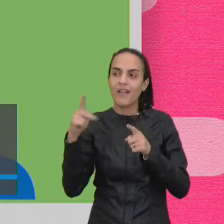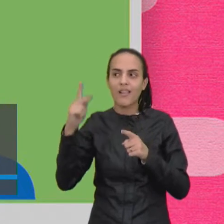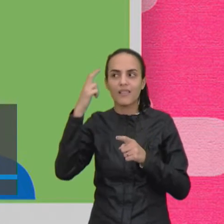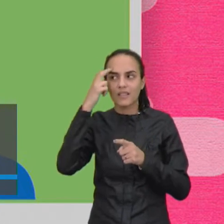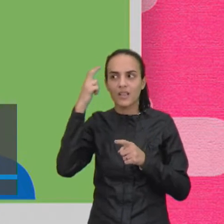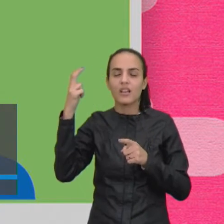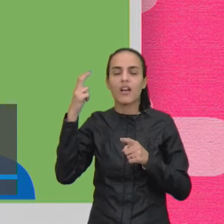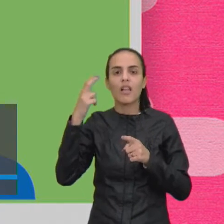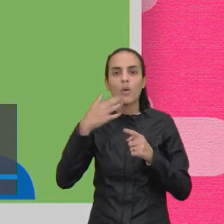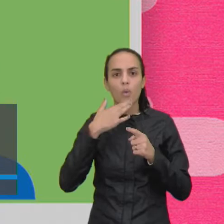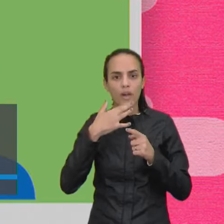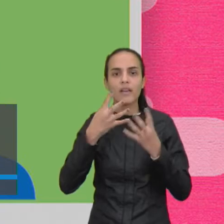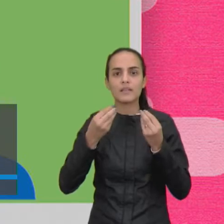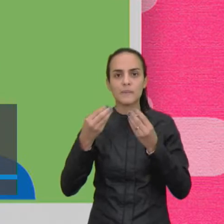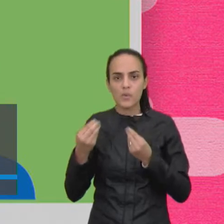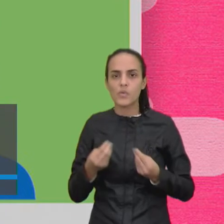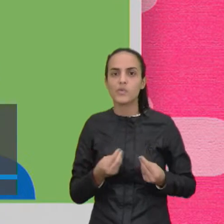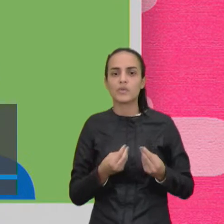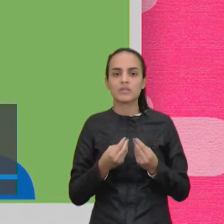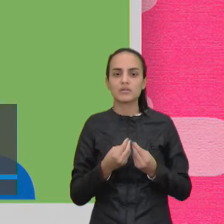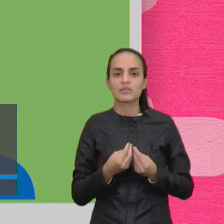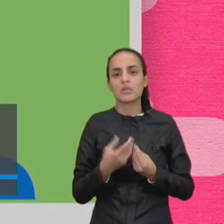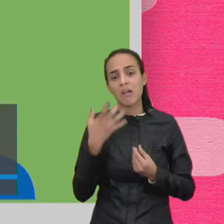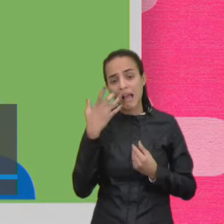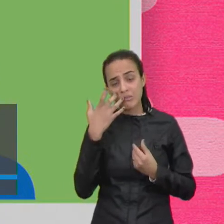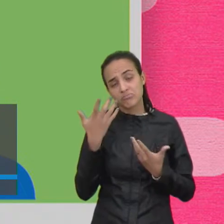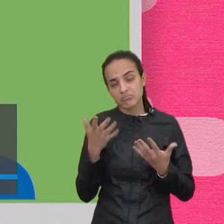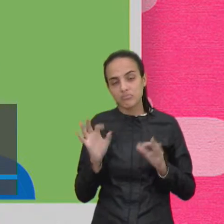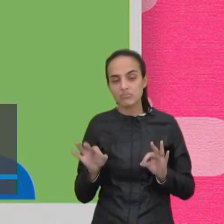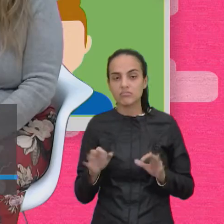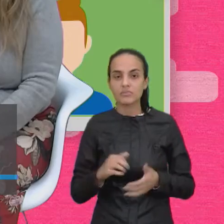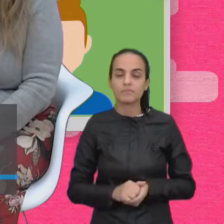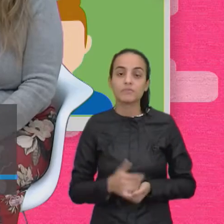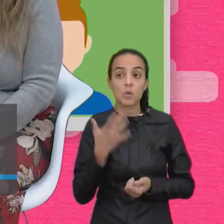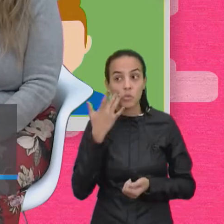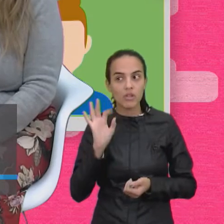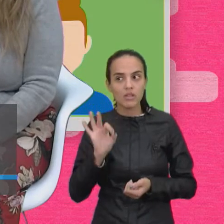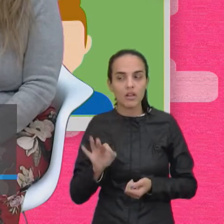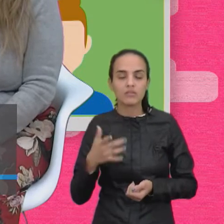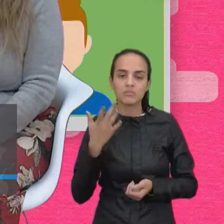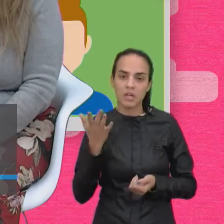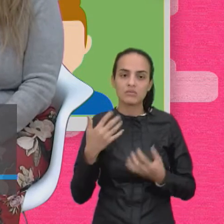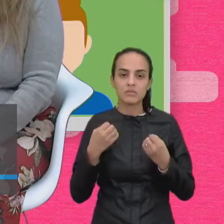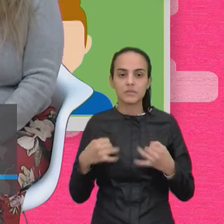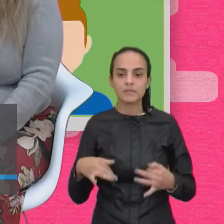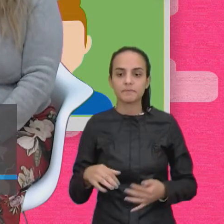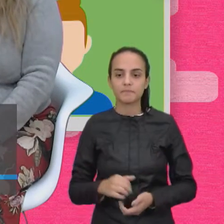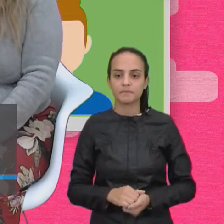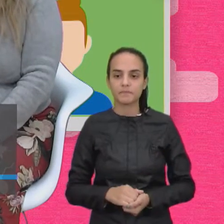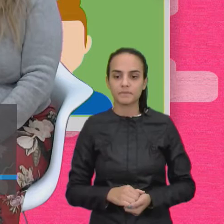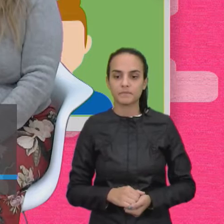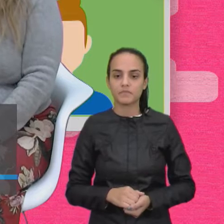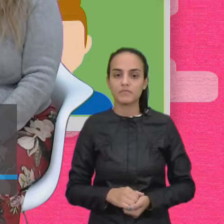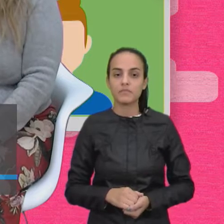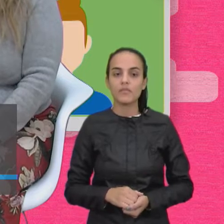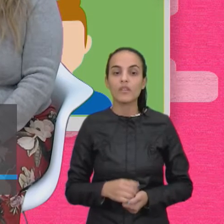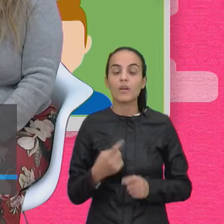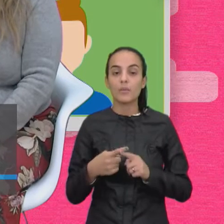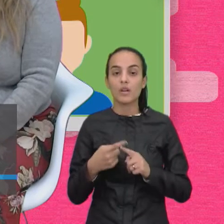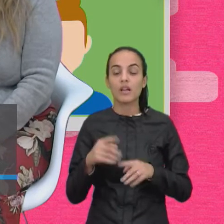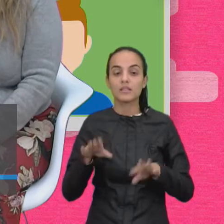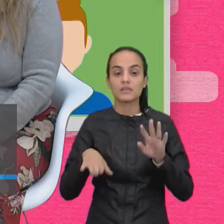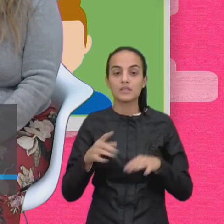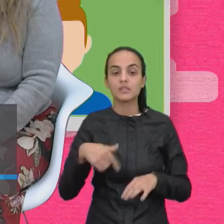é ligada ao meio, à área. Eu acho que é isso. Não sei se estou falando certo. Tá certíssimo, né, Prof. Fernanda? Porque a gente acaba